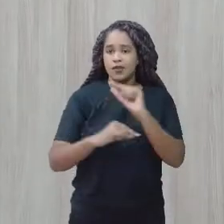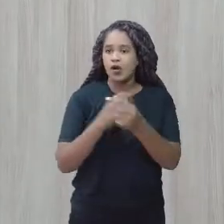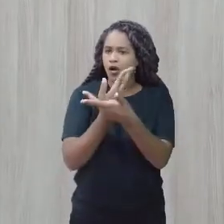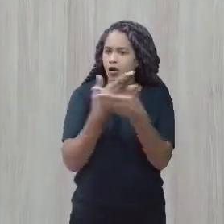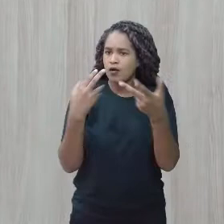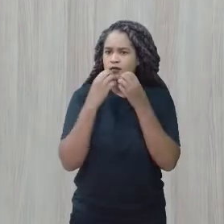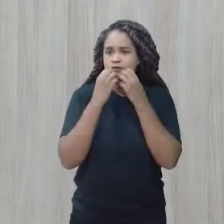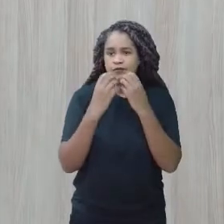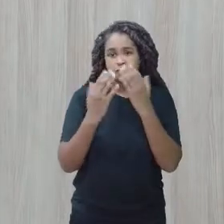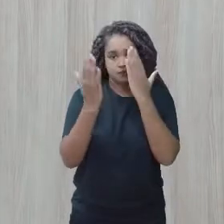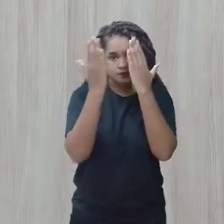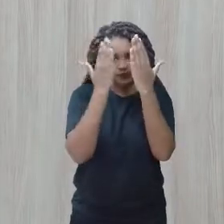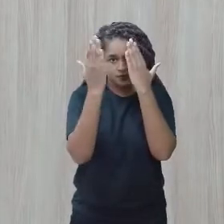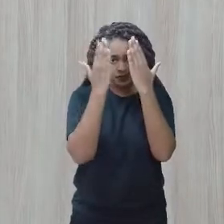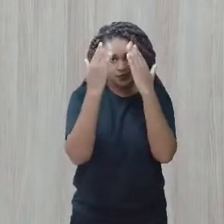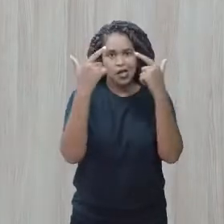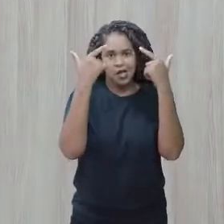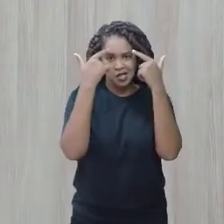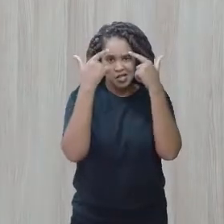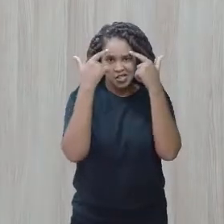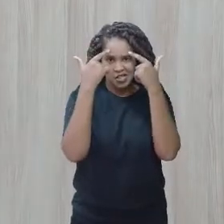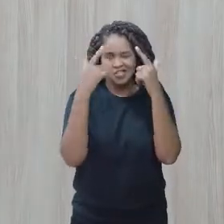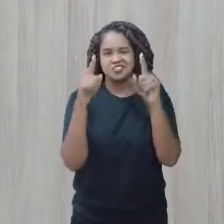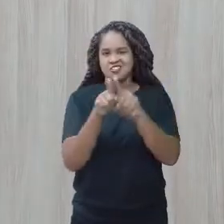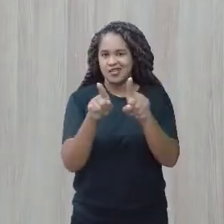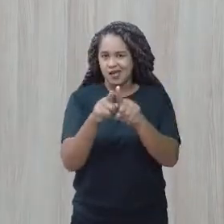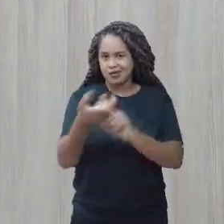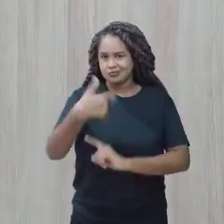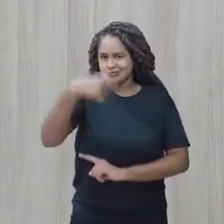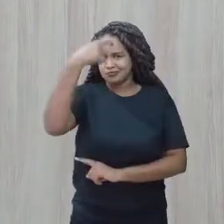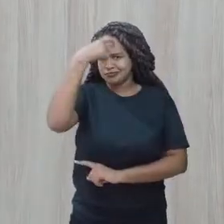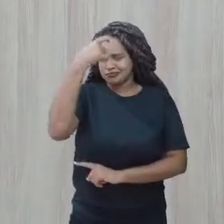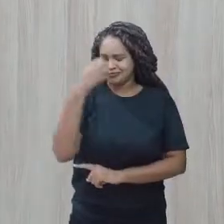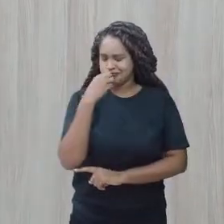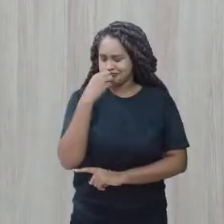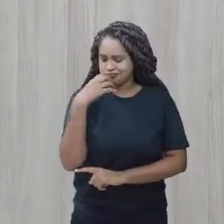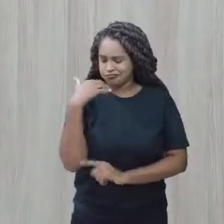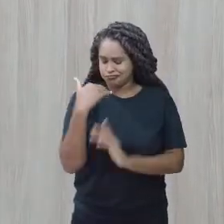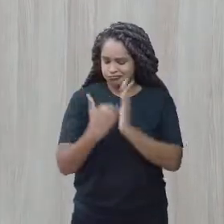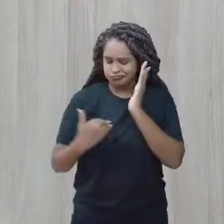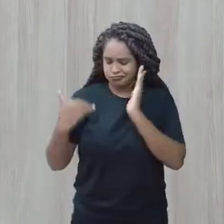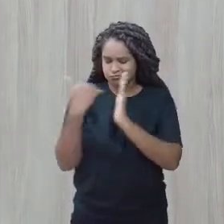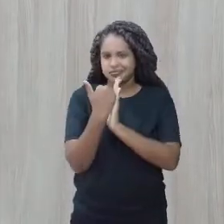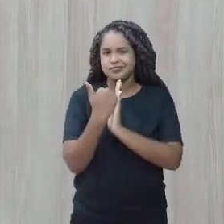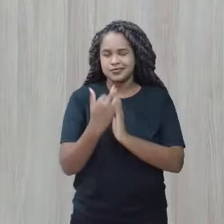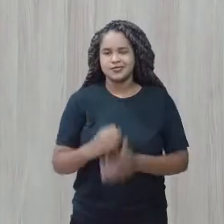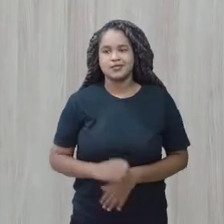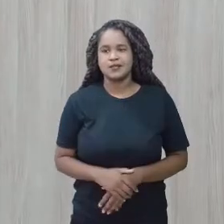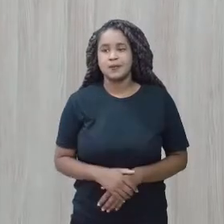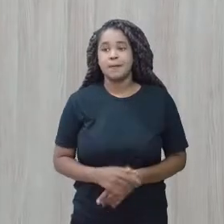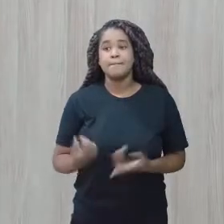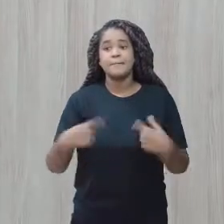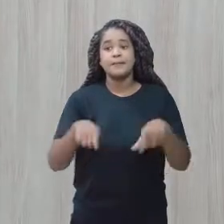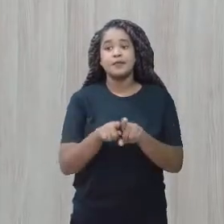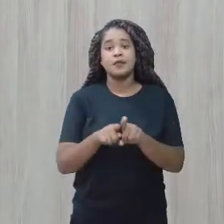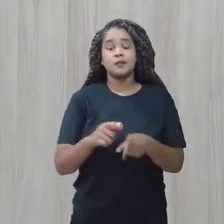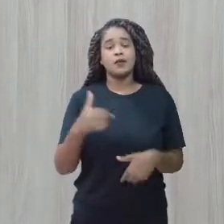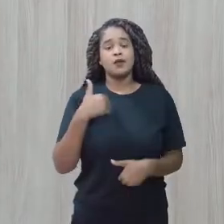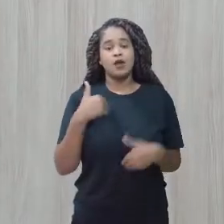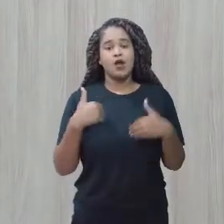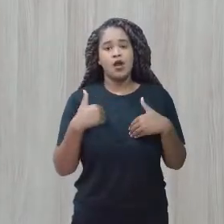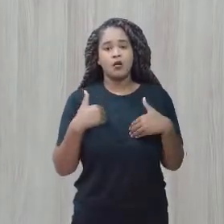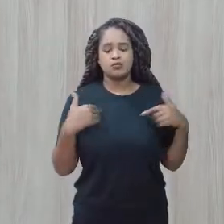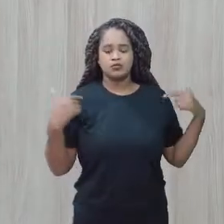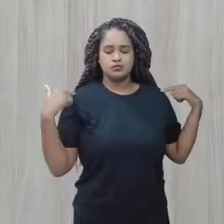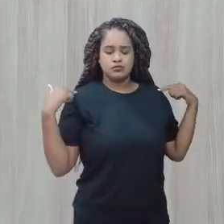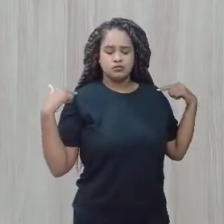benefício psicológico também, né? Para você estar com a saúde mental em dia, muito importante. Tem a questão postural,